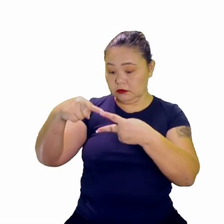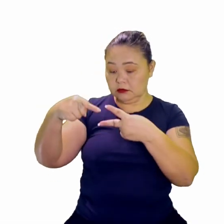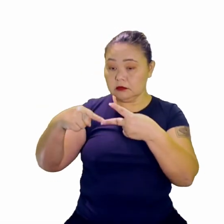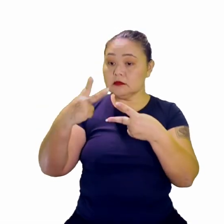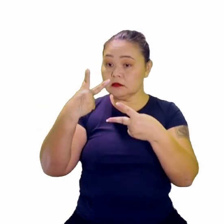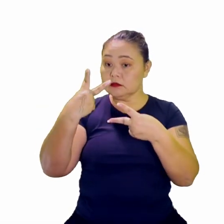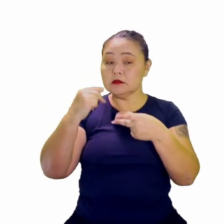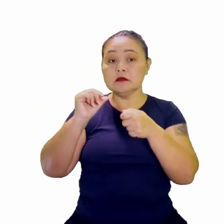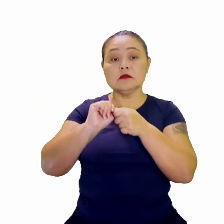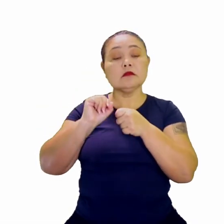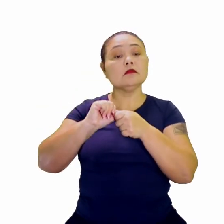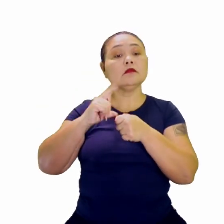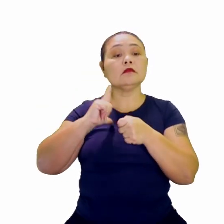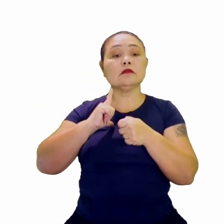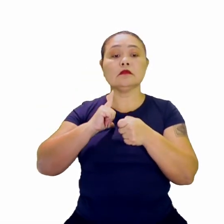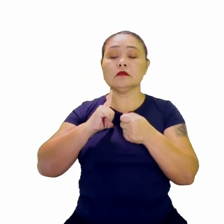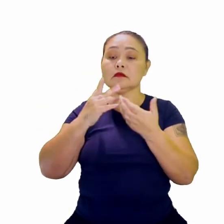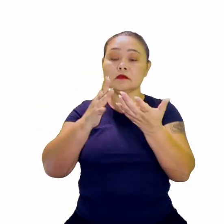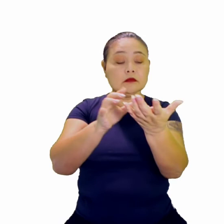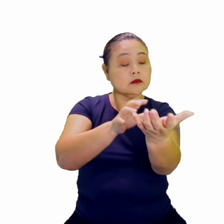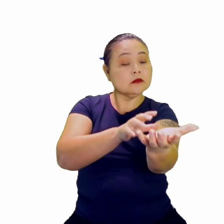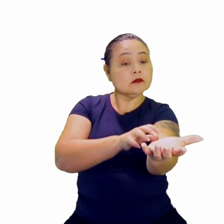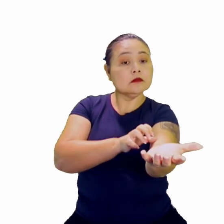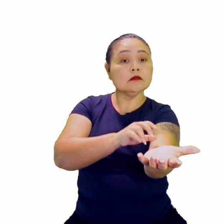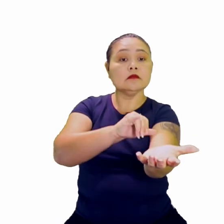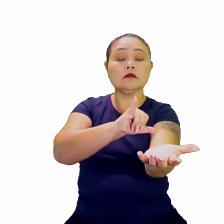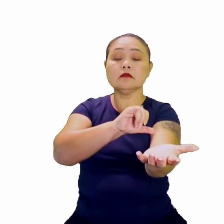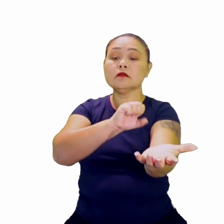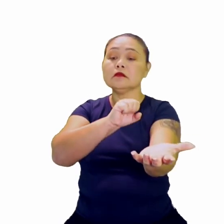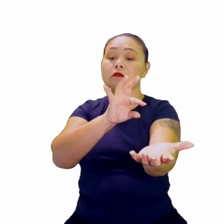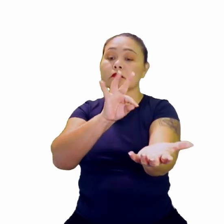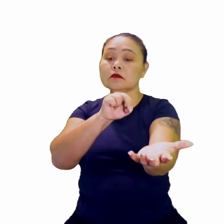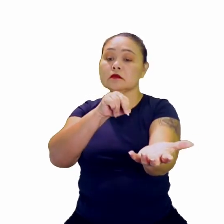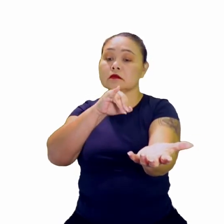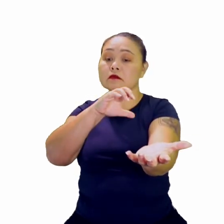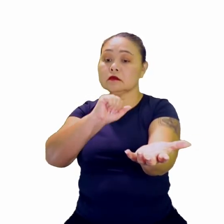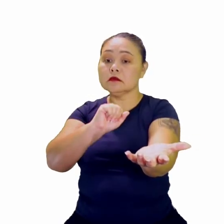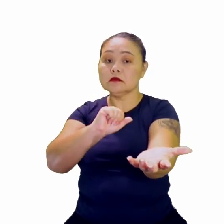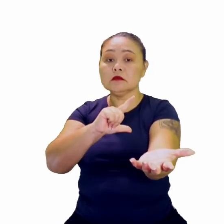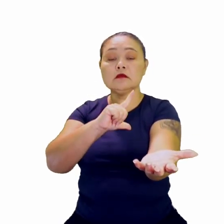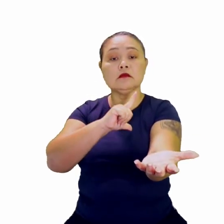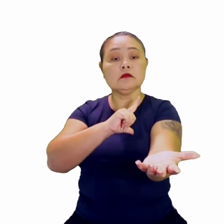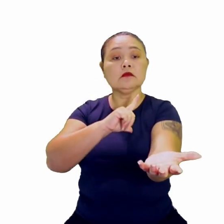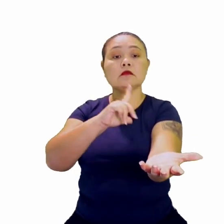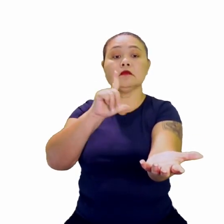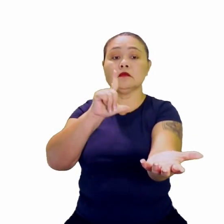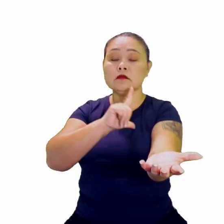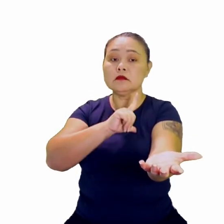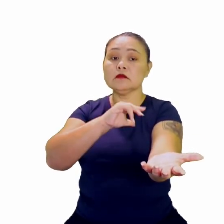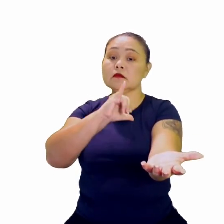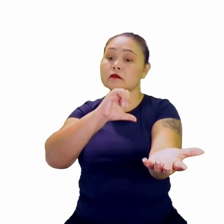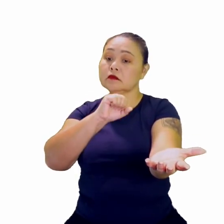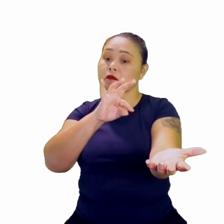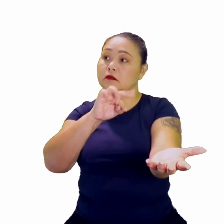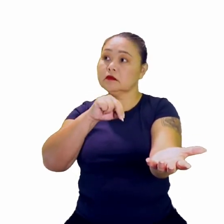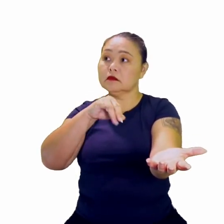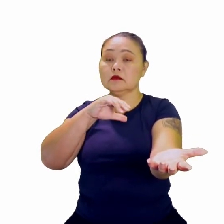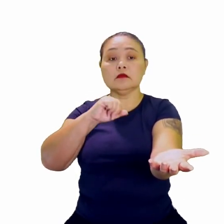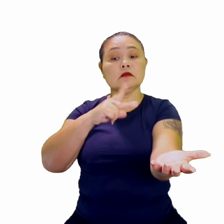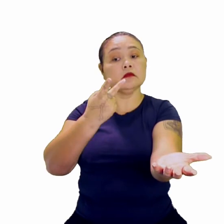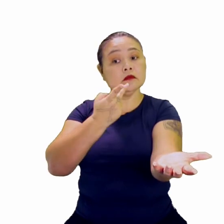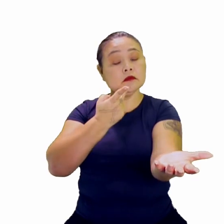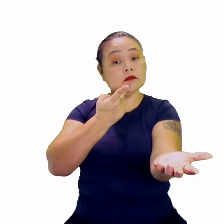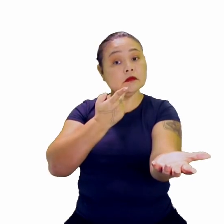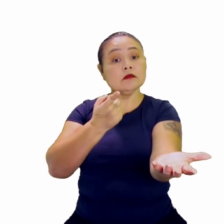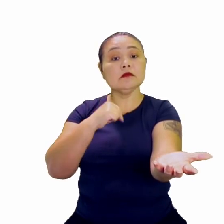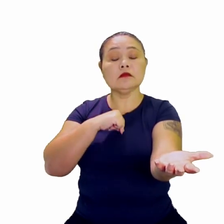eu posso dizer que eu fiz uma contração isotônica. Quando eu me refiro à isotônica, eu estou